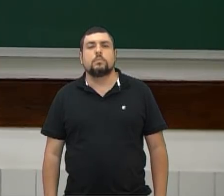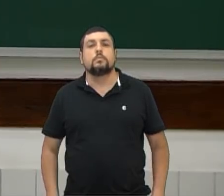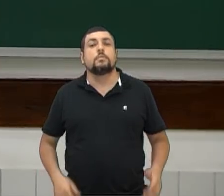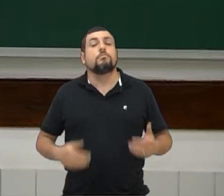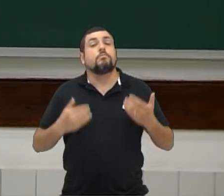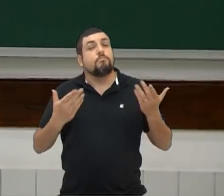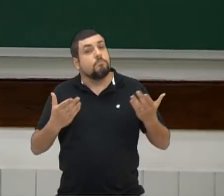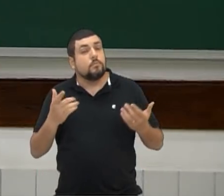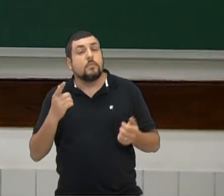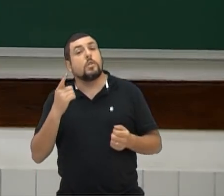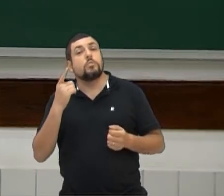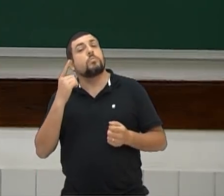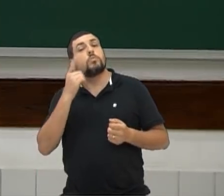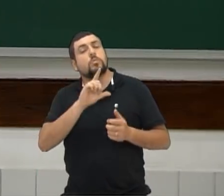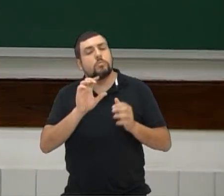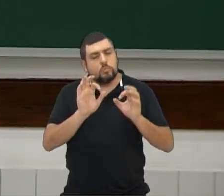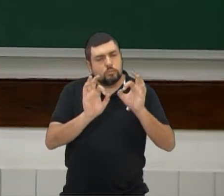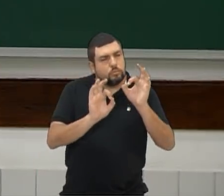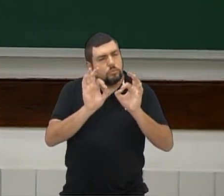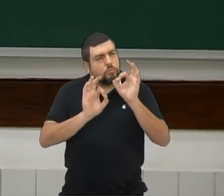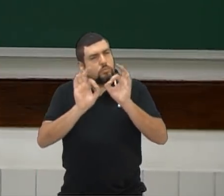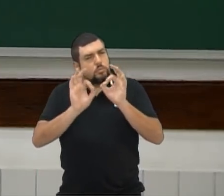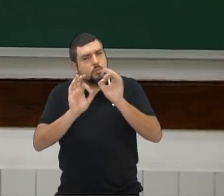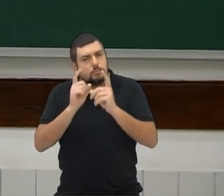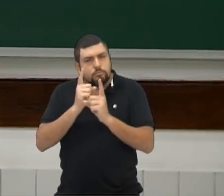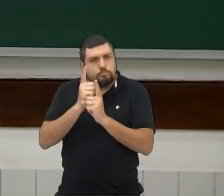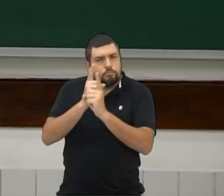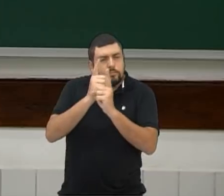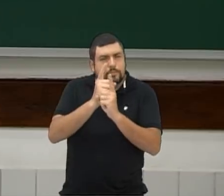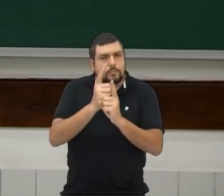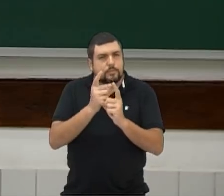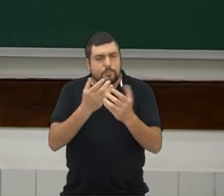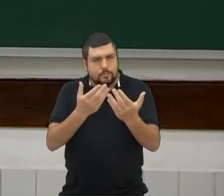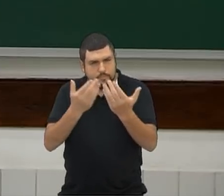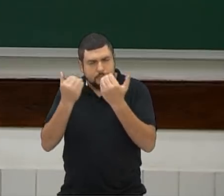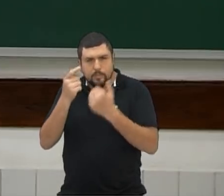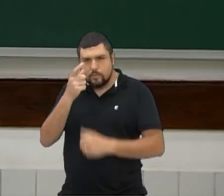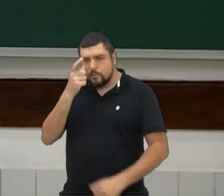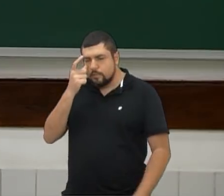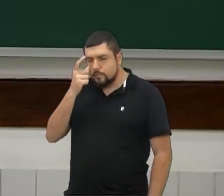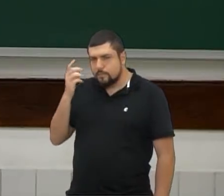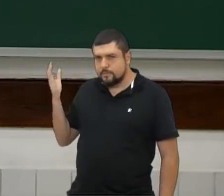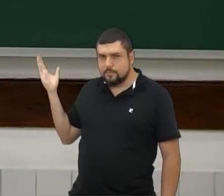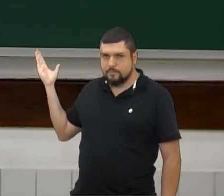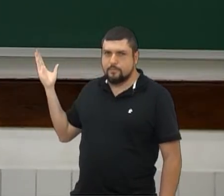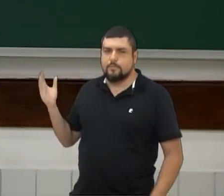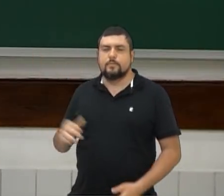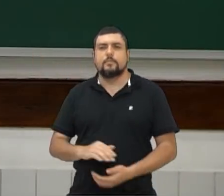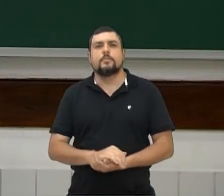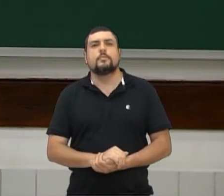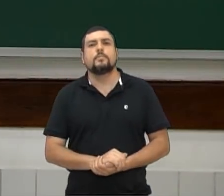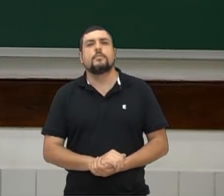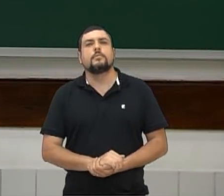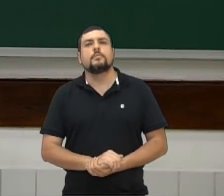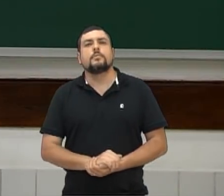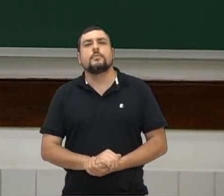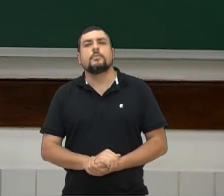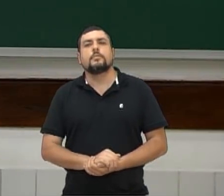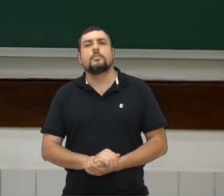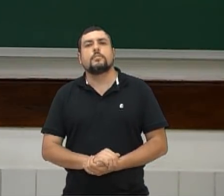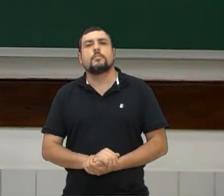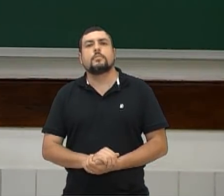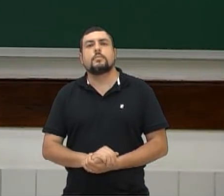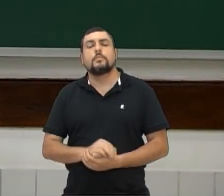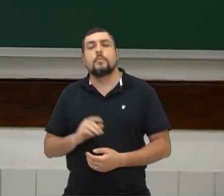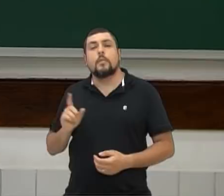Então, alunos, conseguiram identificar ali no quiz? Vem com o professor aqui, vamos verificar aqui na tela. Veja, quais